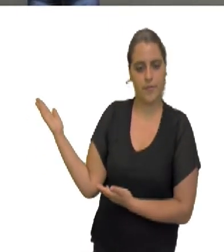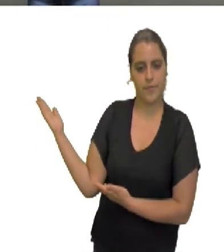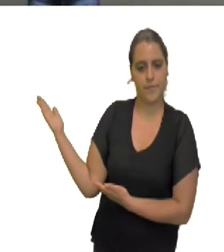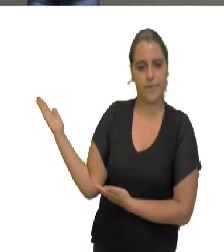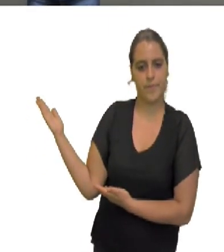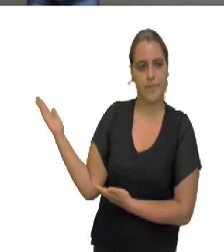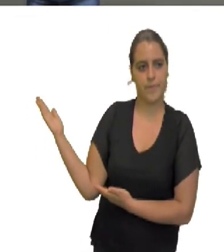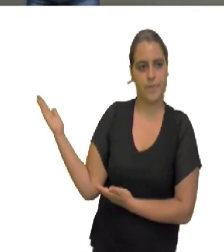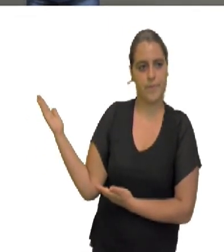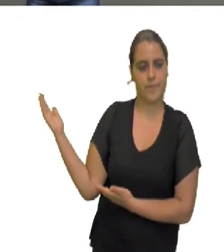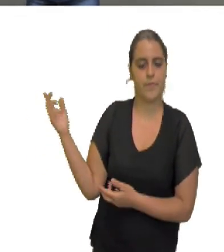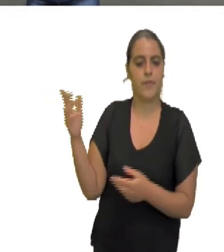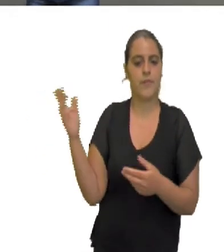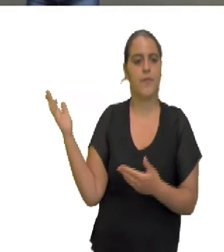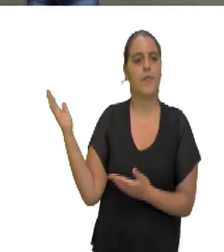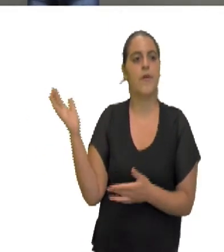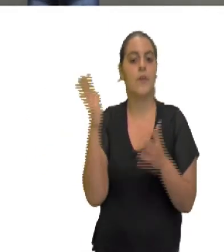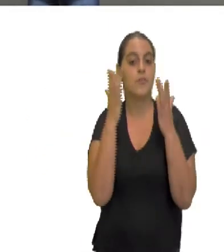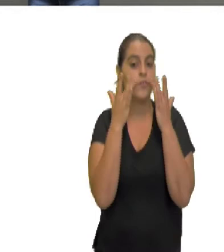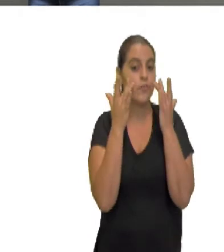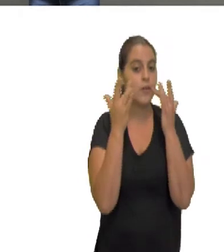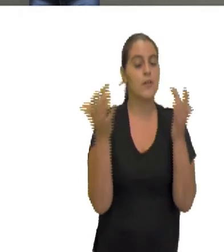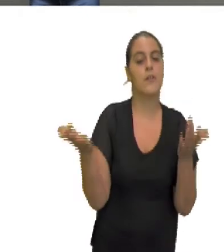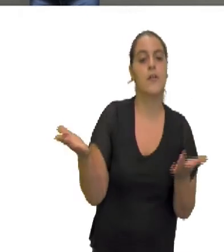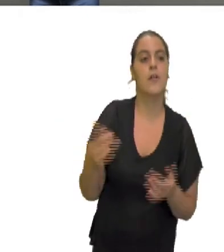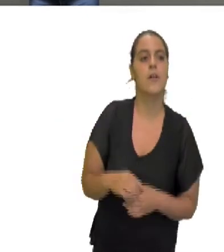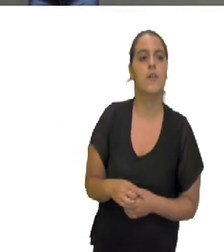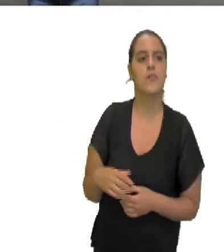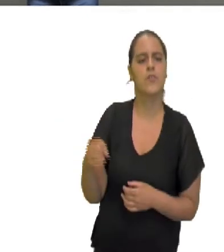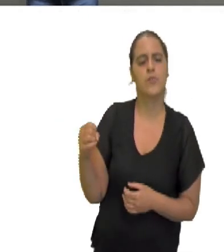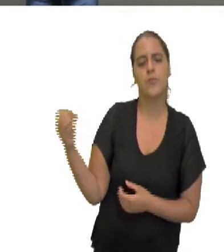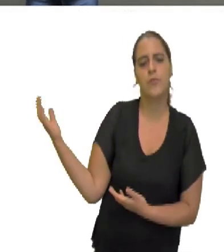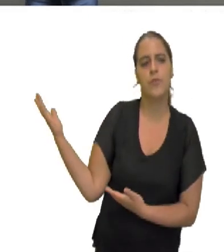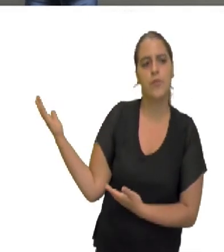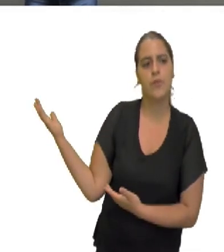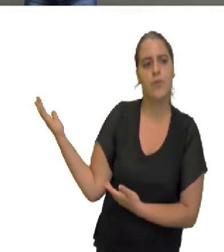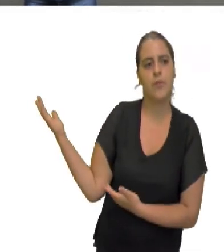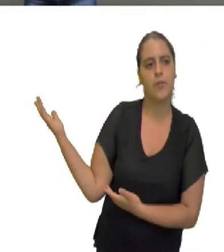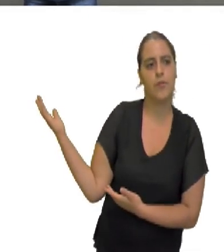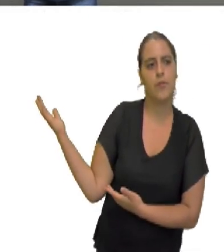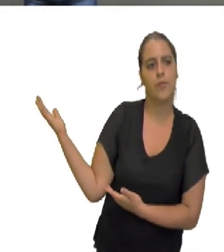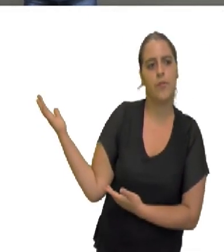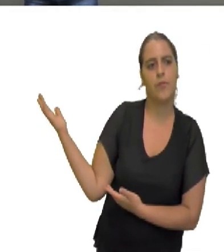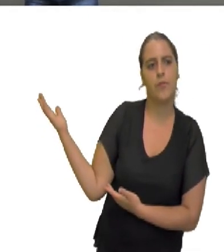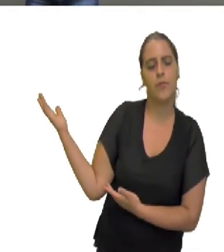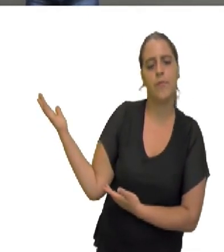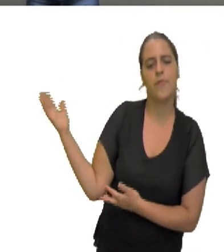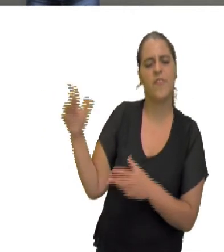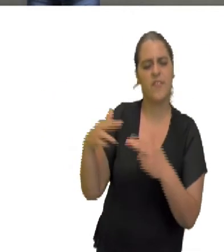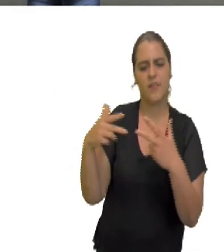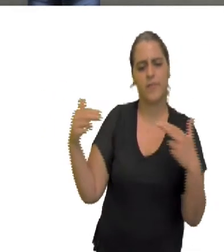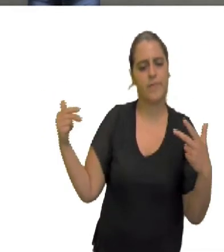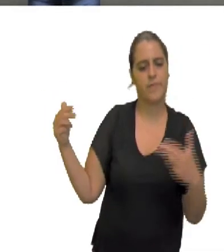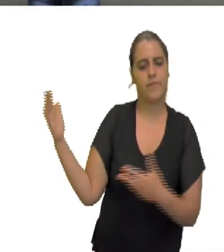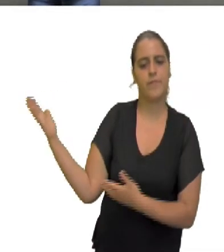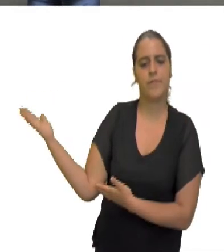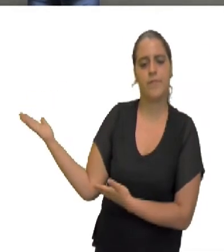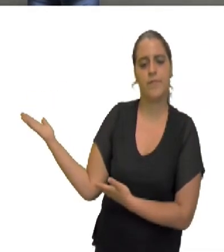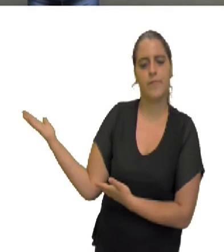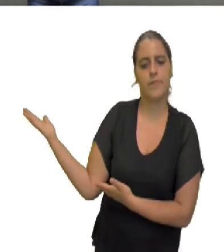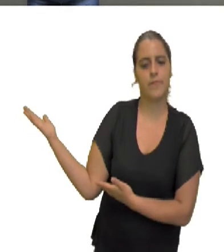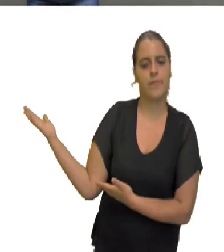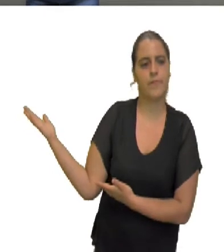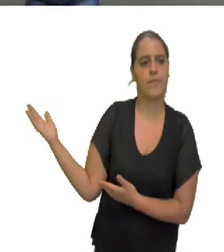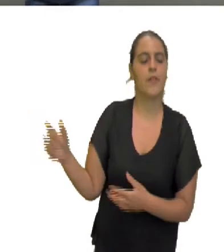aquáticos, os shoppings, os shows também, cinema, clubes. Lazer